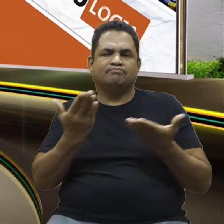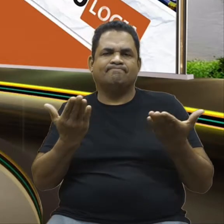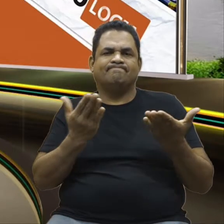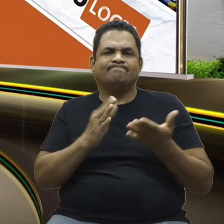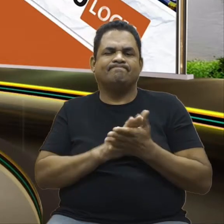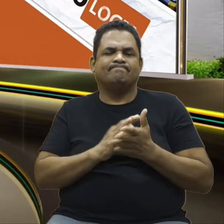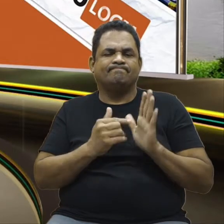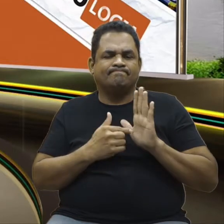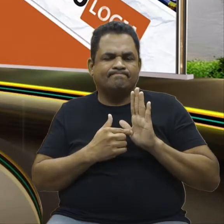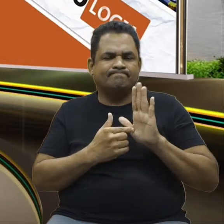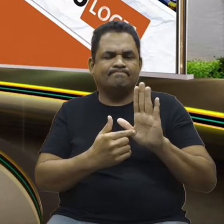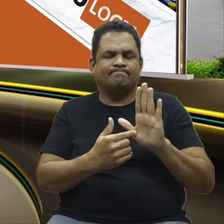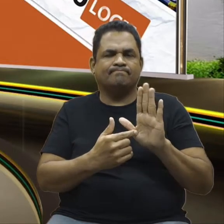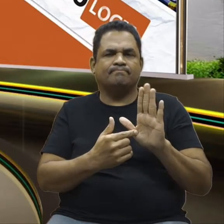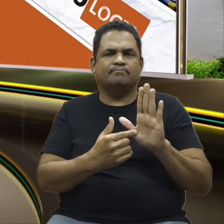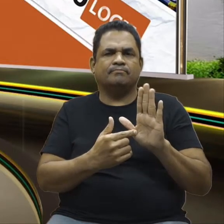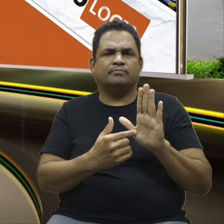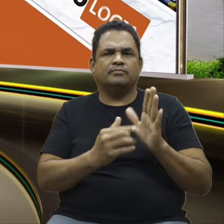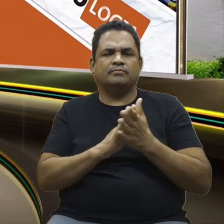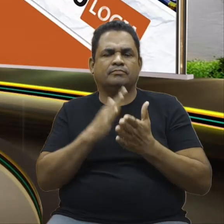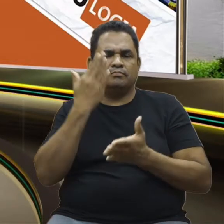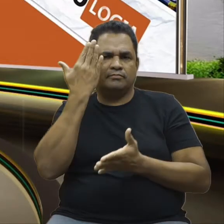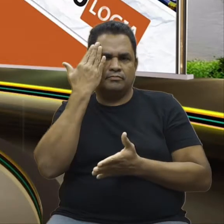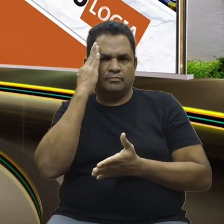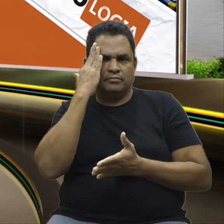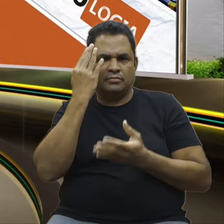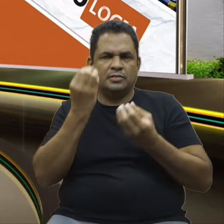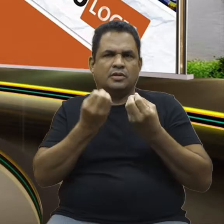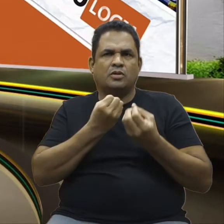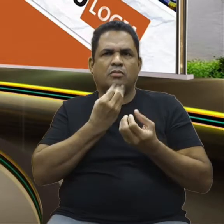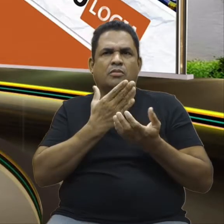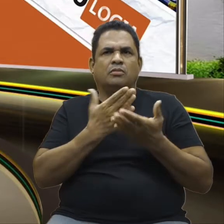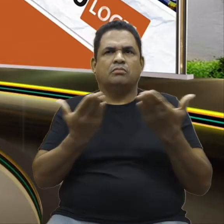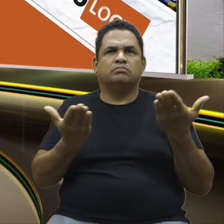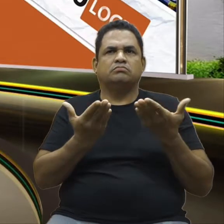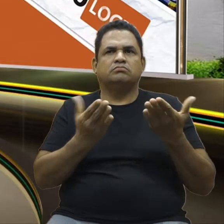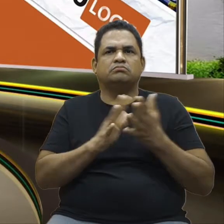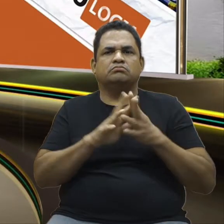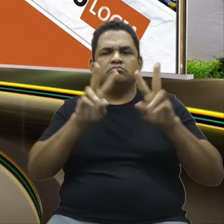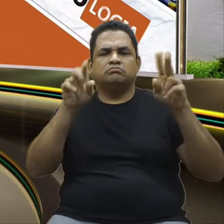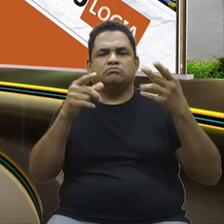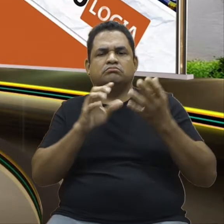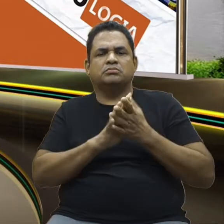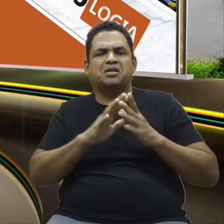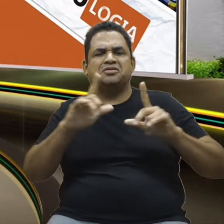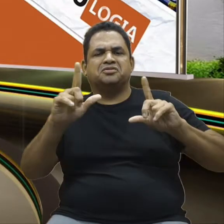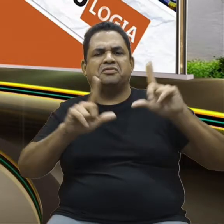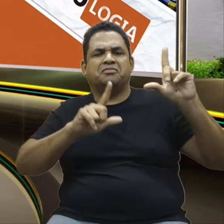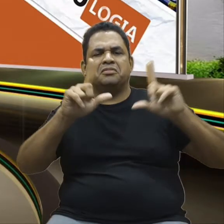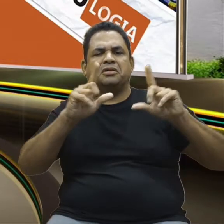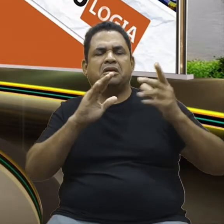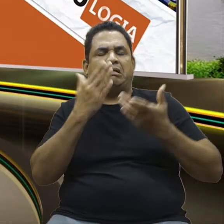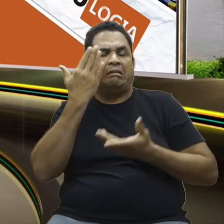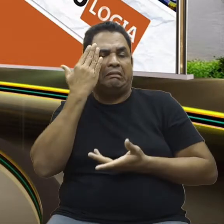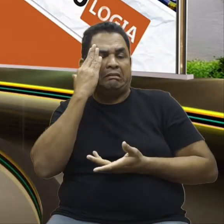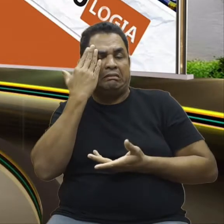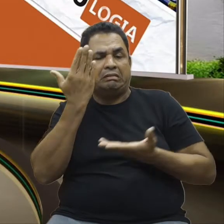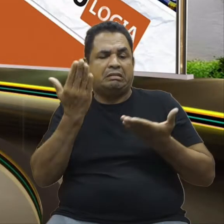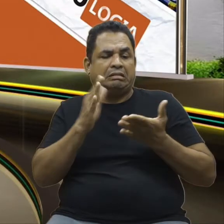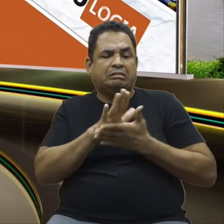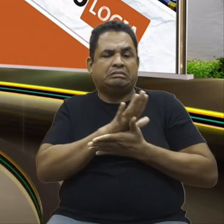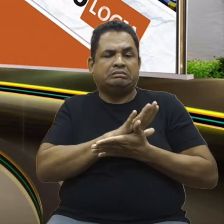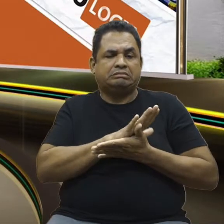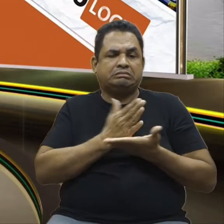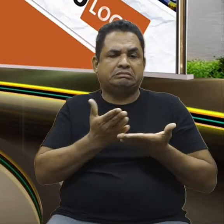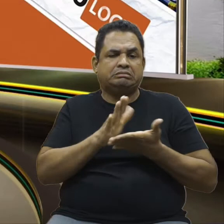traz um entendimento bom sobre aqueles assuntos que a gente vê na televisão e não entende nada, sabe? Fala assim, não, legislativo, o